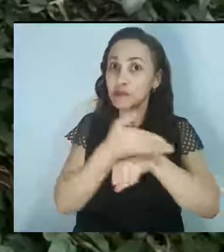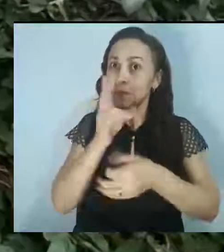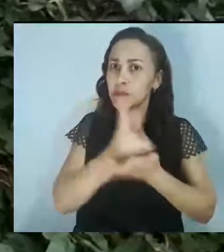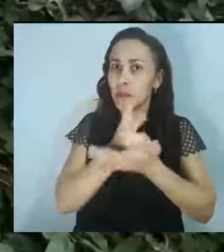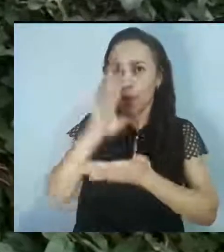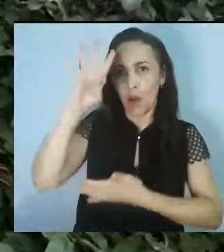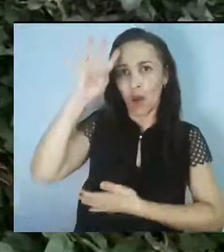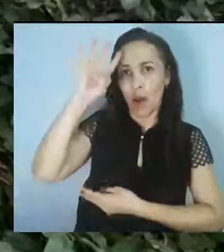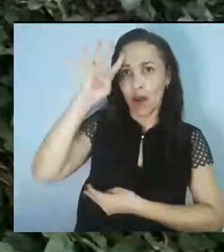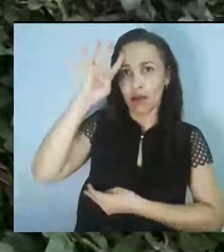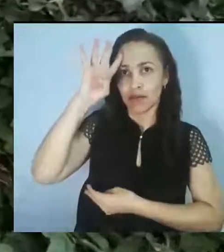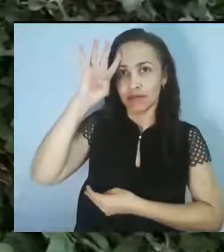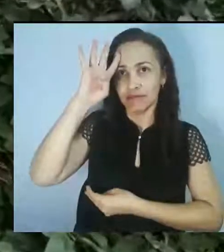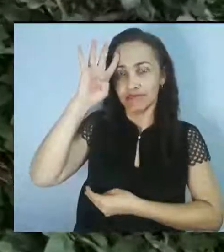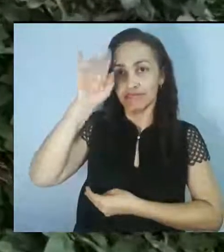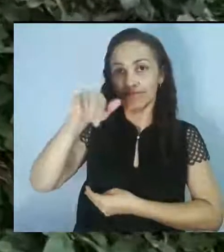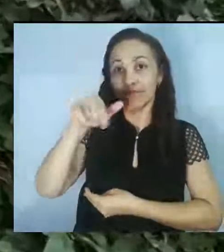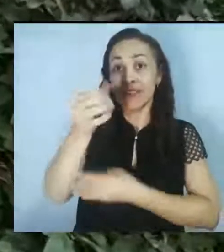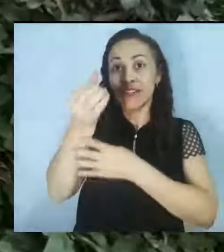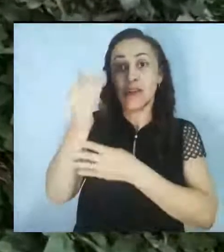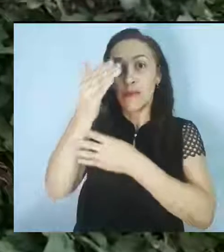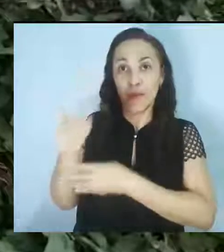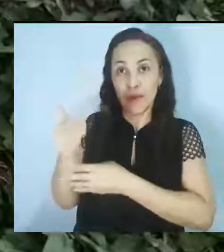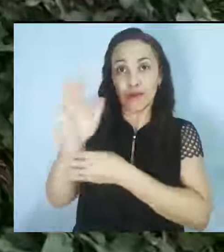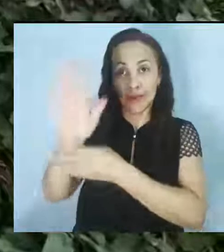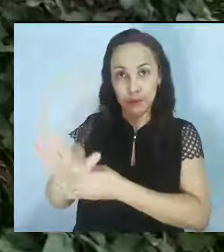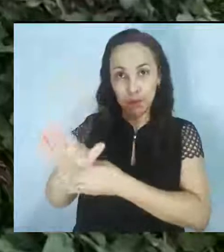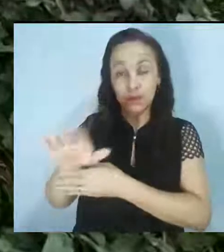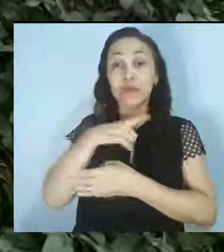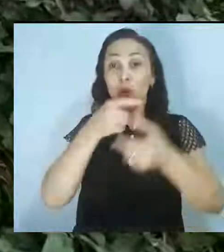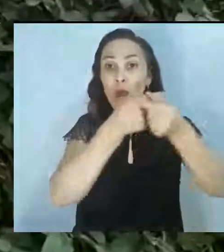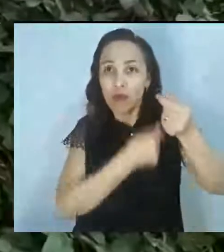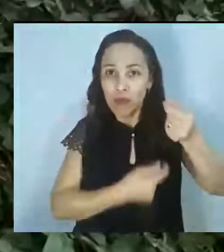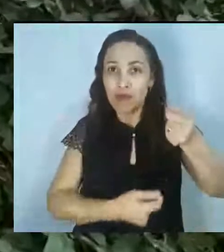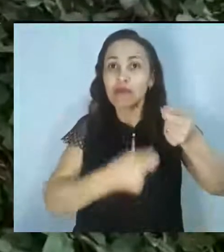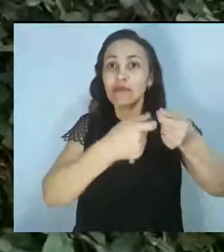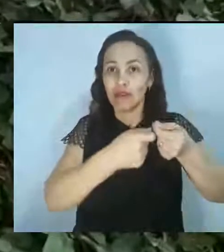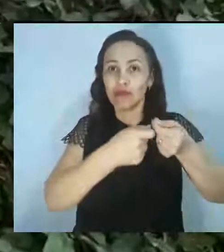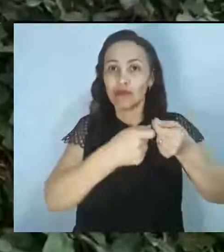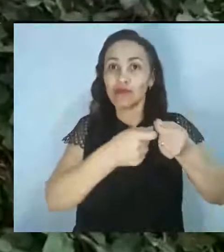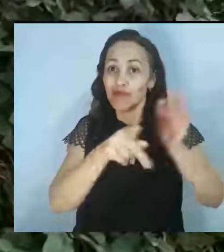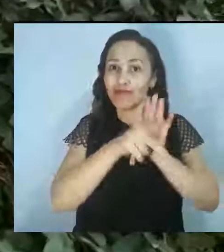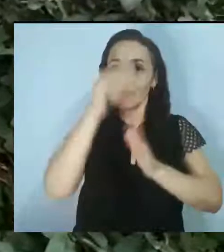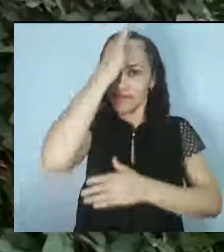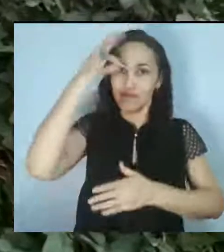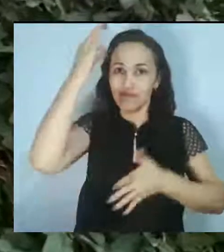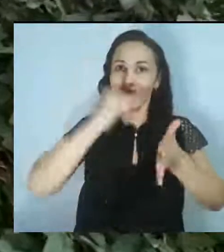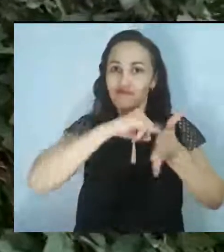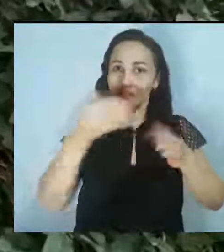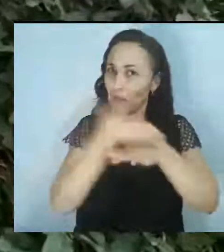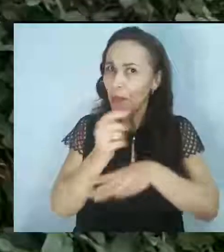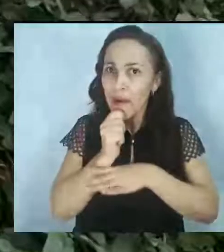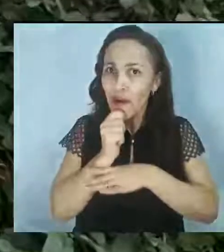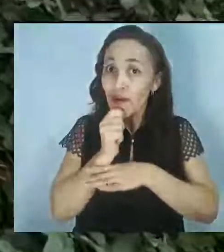convidado a participar conosco toda quarta-feira, às 18h30, do Terço de São José. Se você